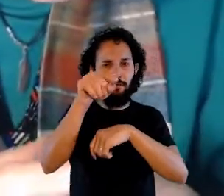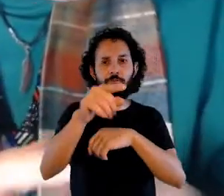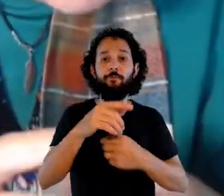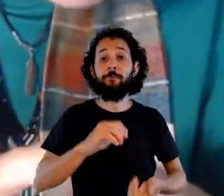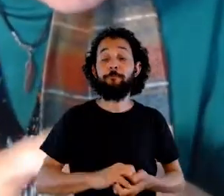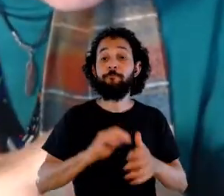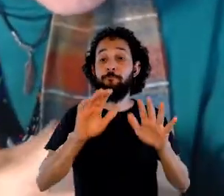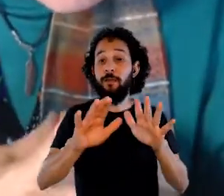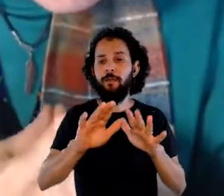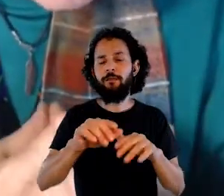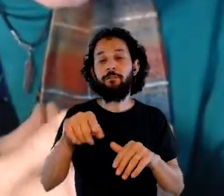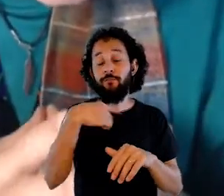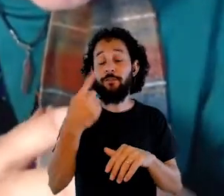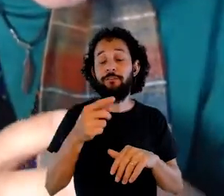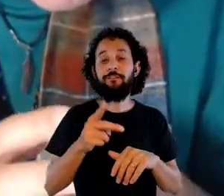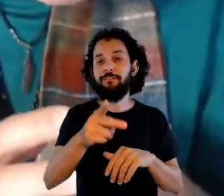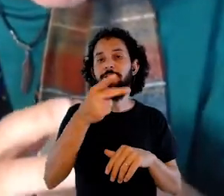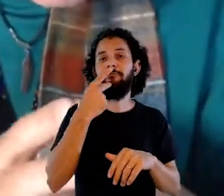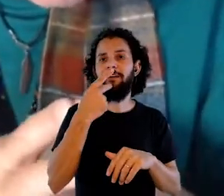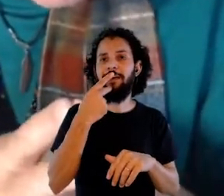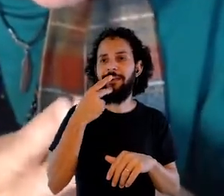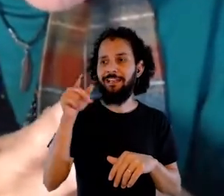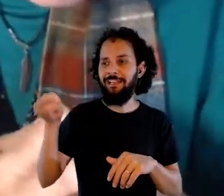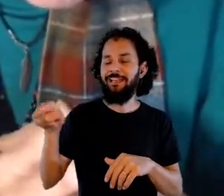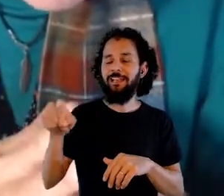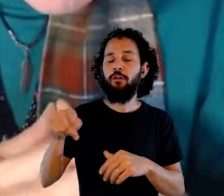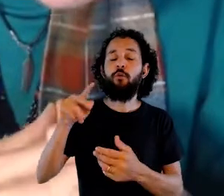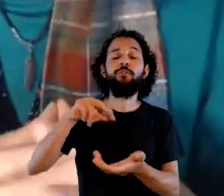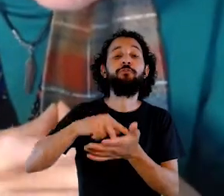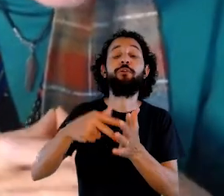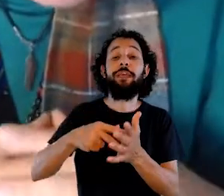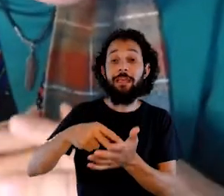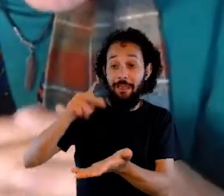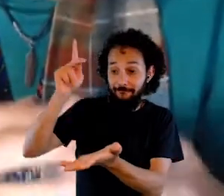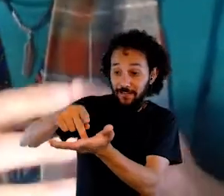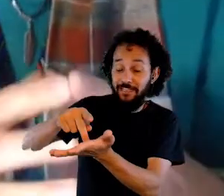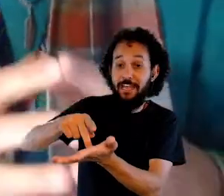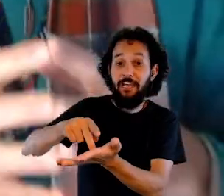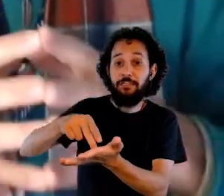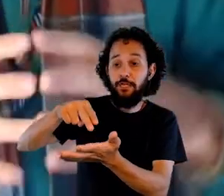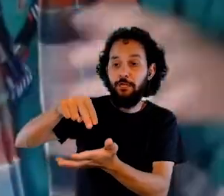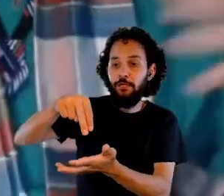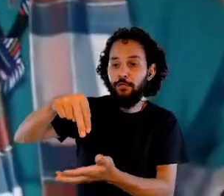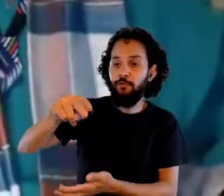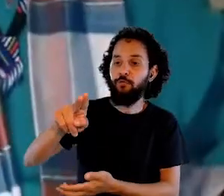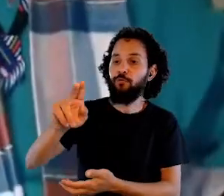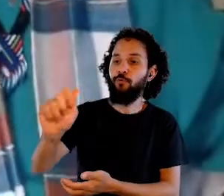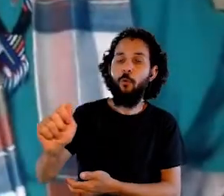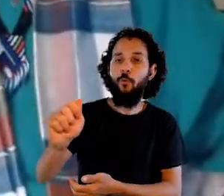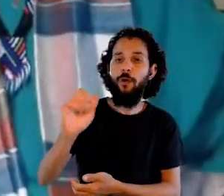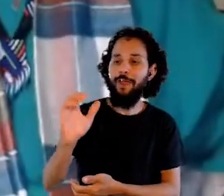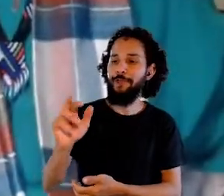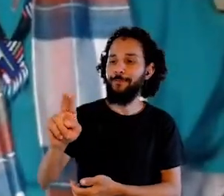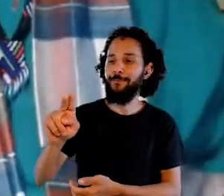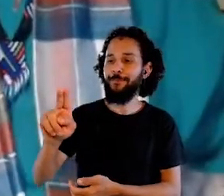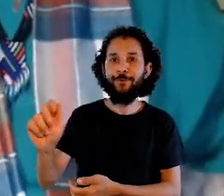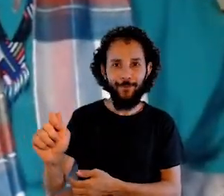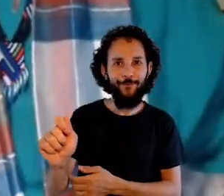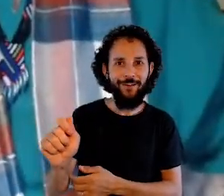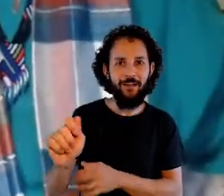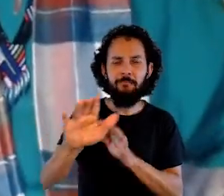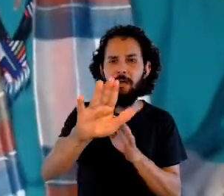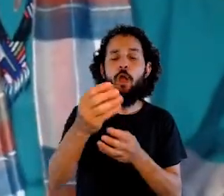que a verdade é nua e crua, né? Não é assim, um ditado, a verdade é nua e crua. Né? Então, como é que a verdade chegou no